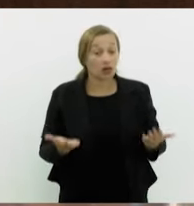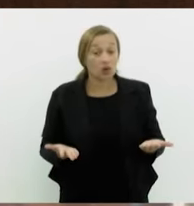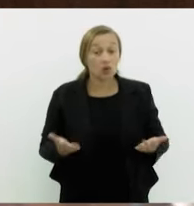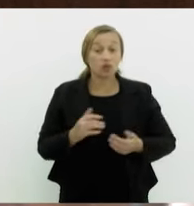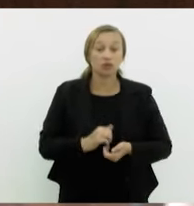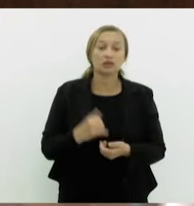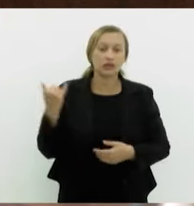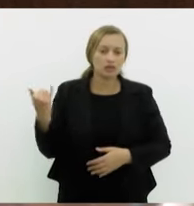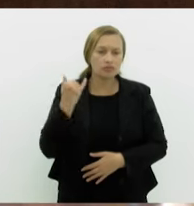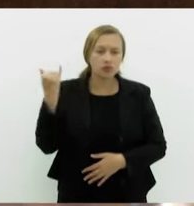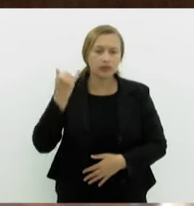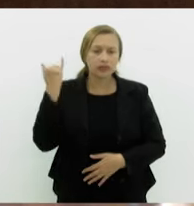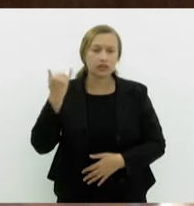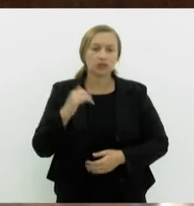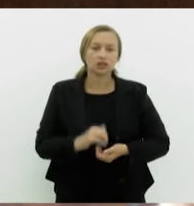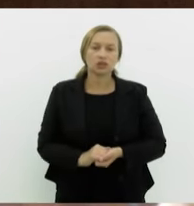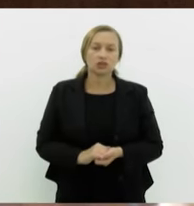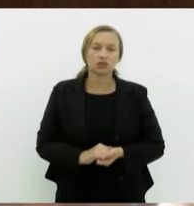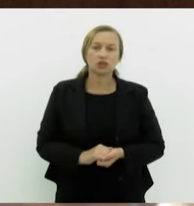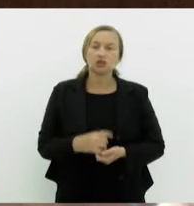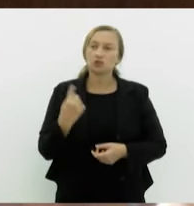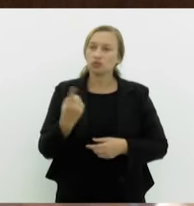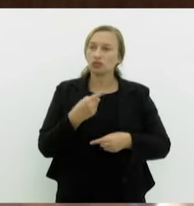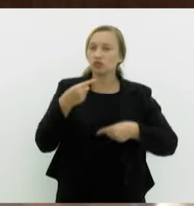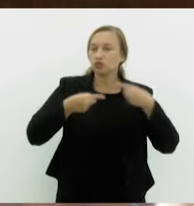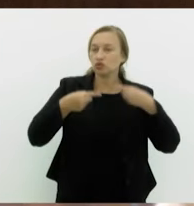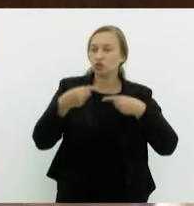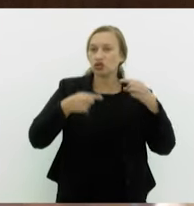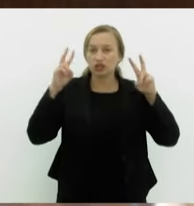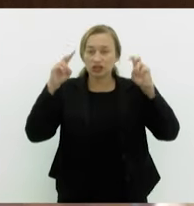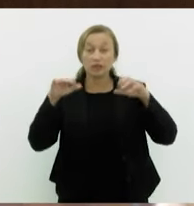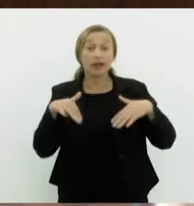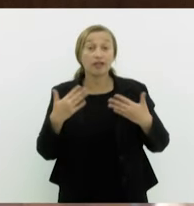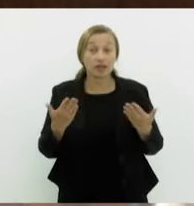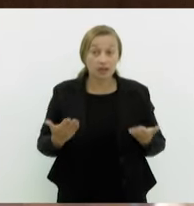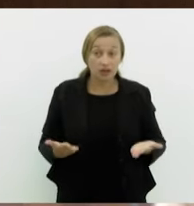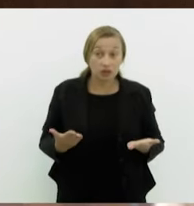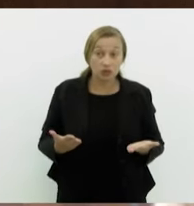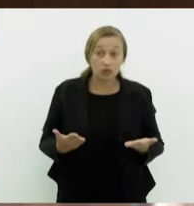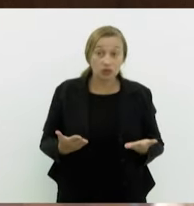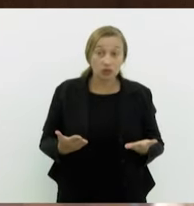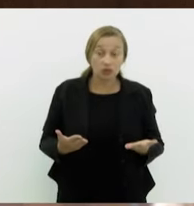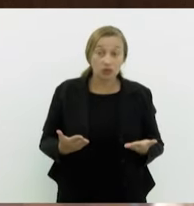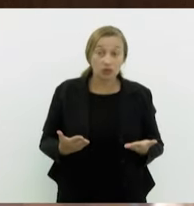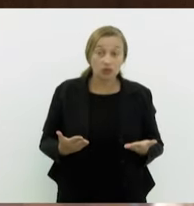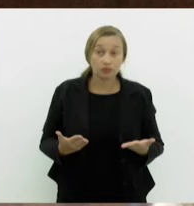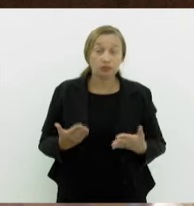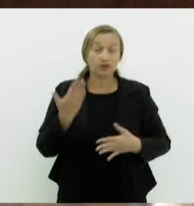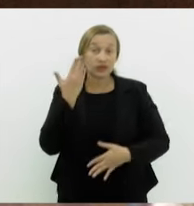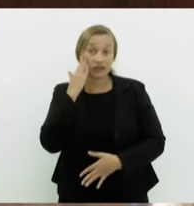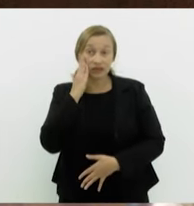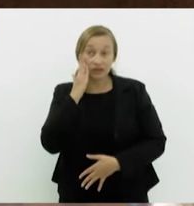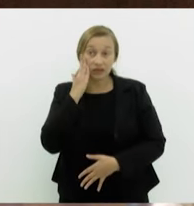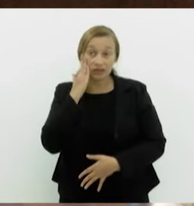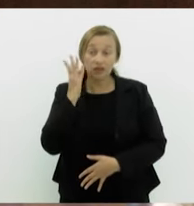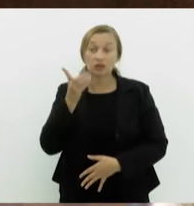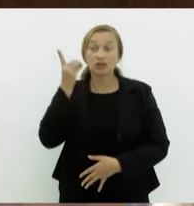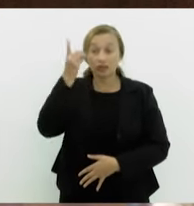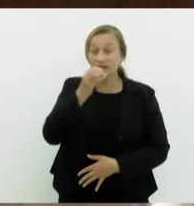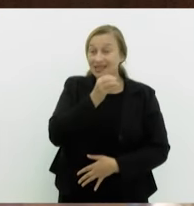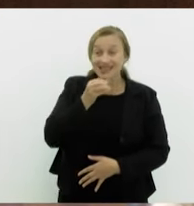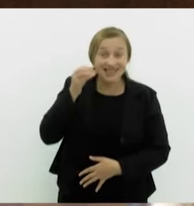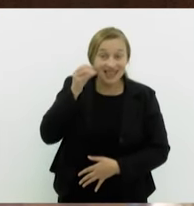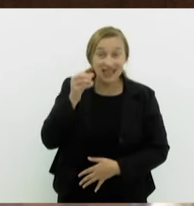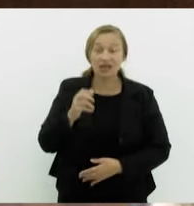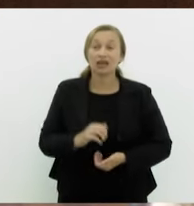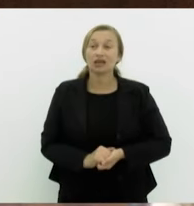que era importante era a gente estar discutindo esse tema. Então, o nosso entendimento com a deputada Célia